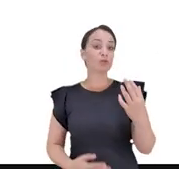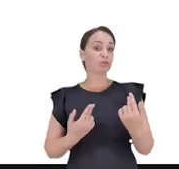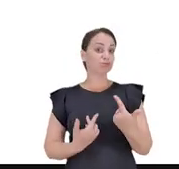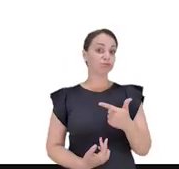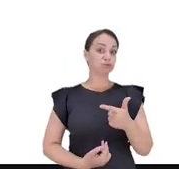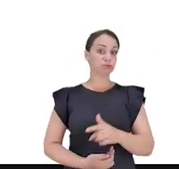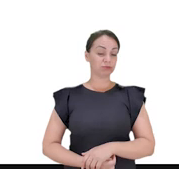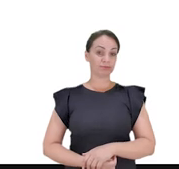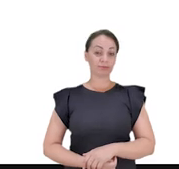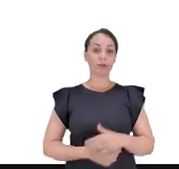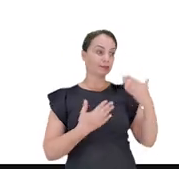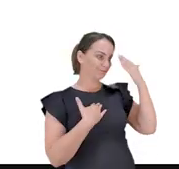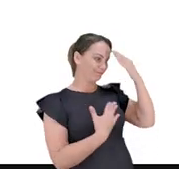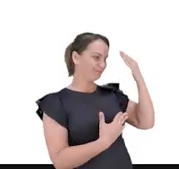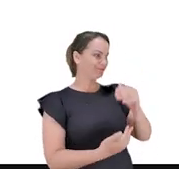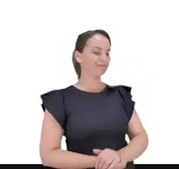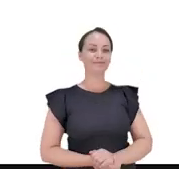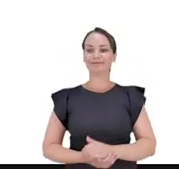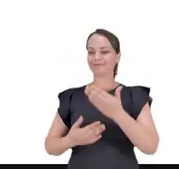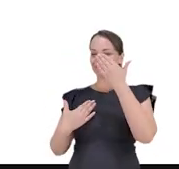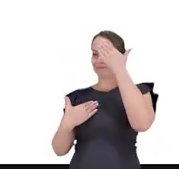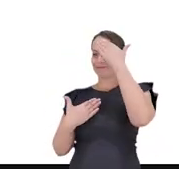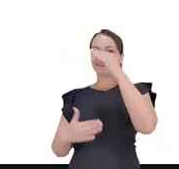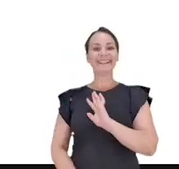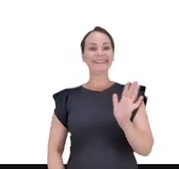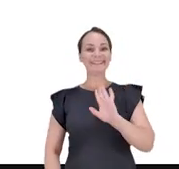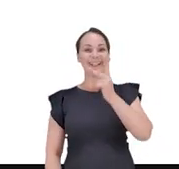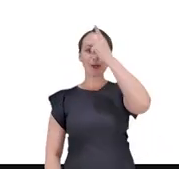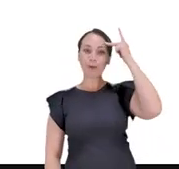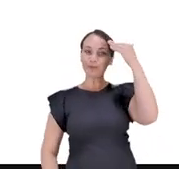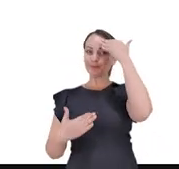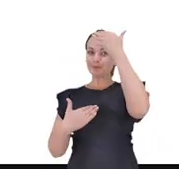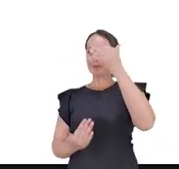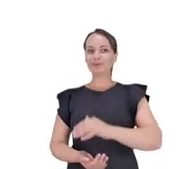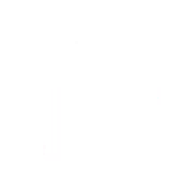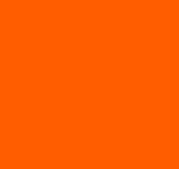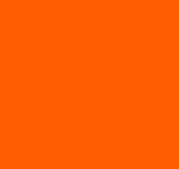como mensagem. Obrigado, viu, Liana? Obrigado. Tchau, pessoal. Obrigada.